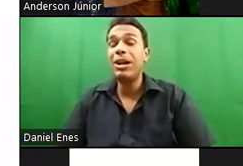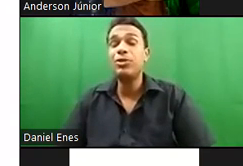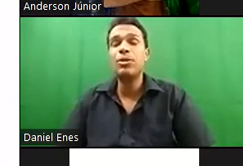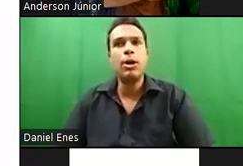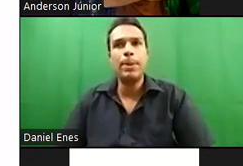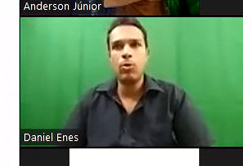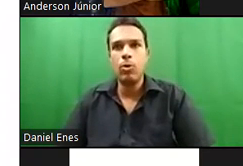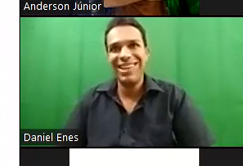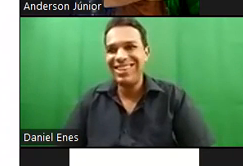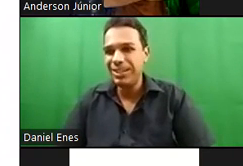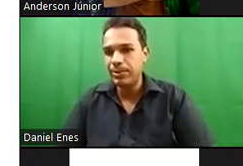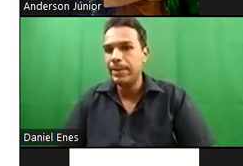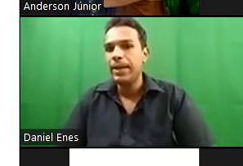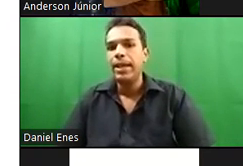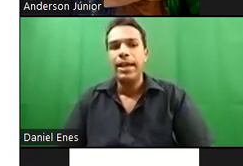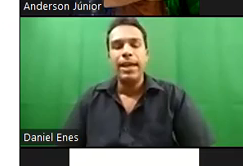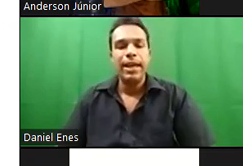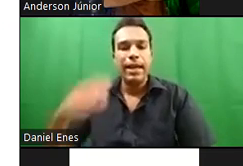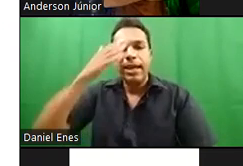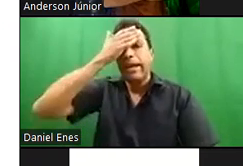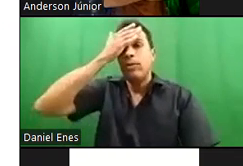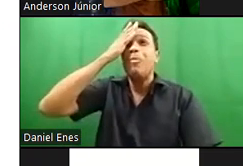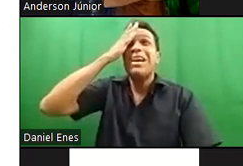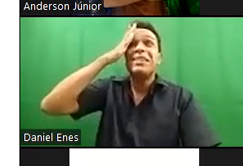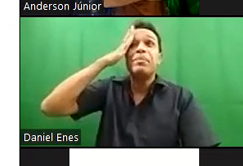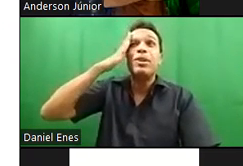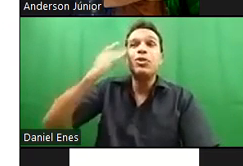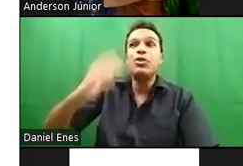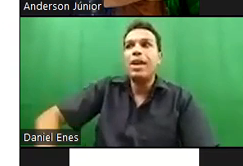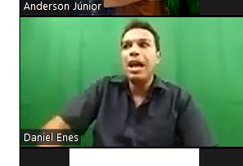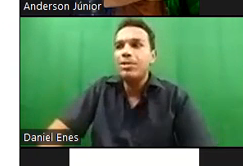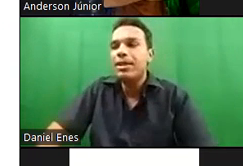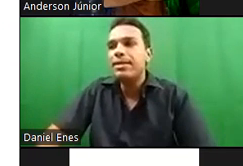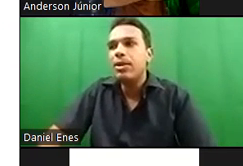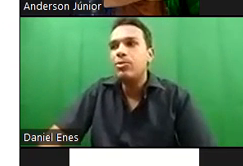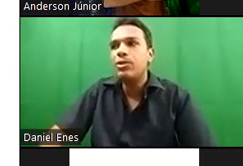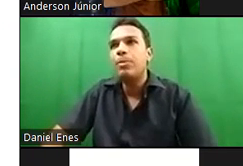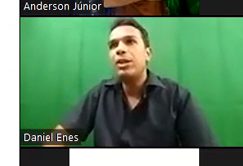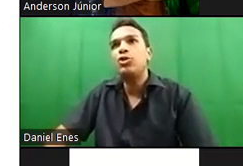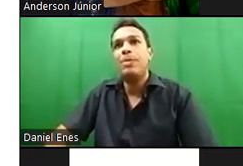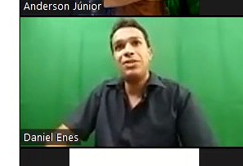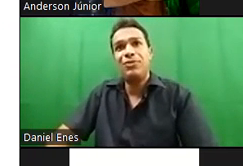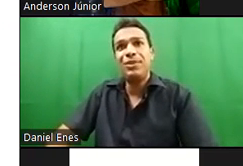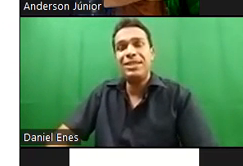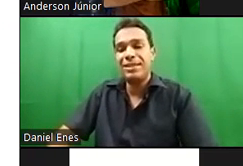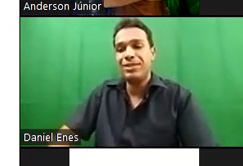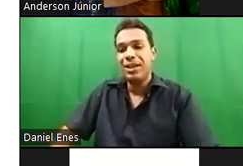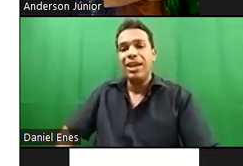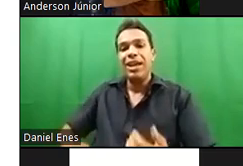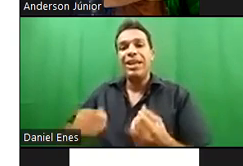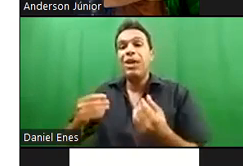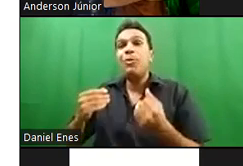gente, eu acho isso legal para qualquer língua. Começa porque os verbos, eles são geralmente os mais